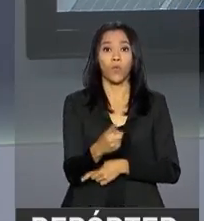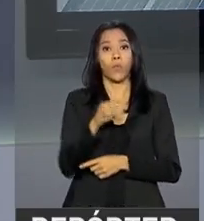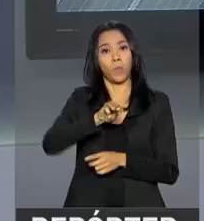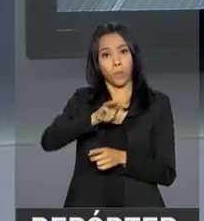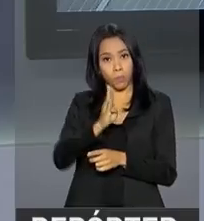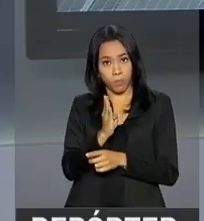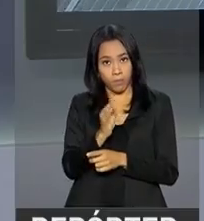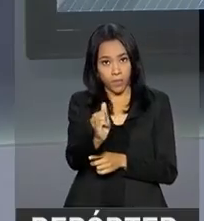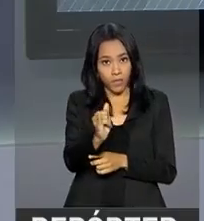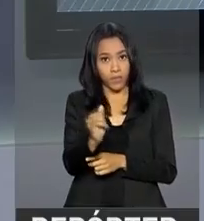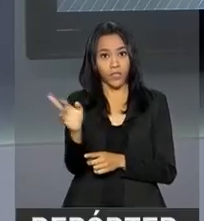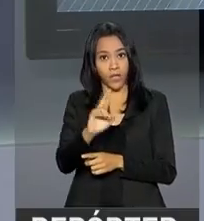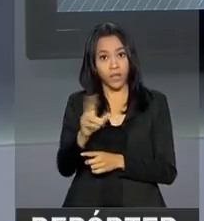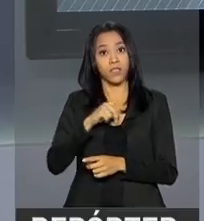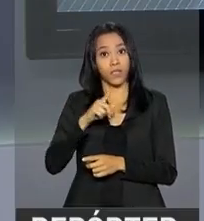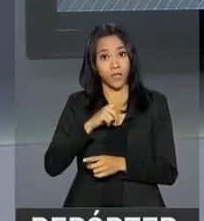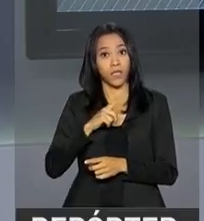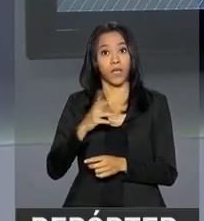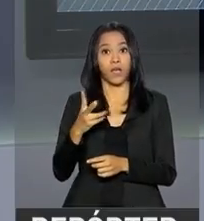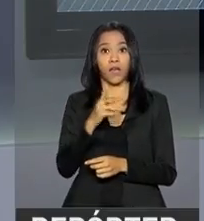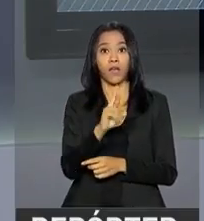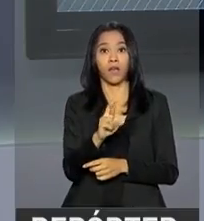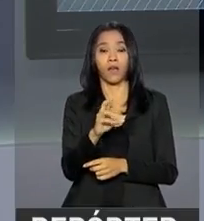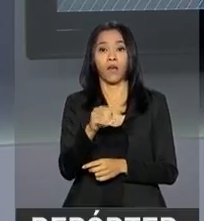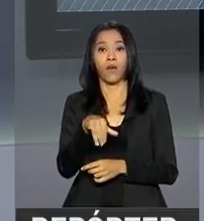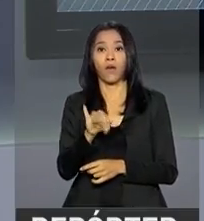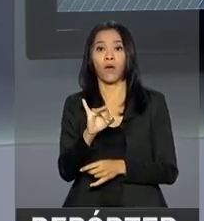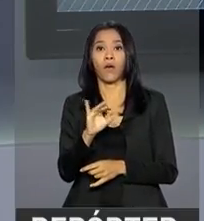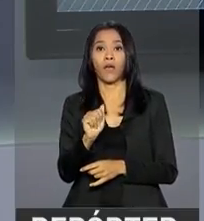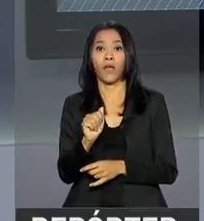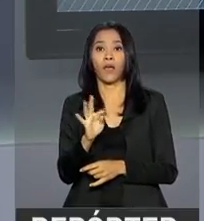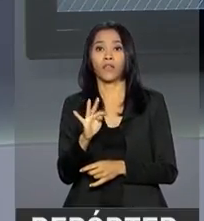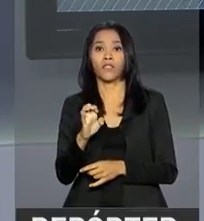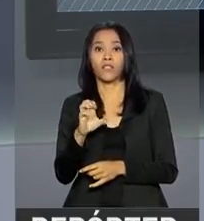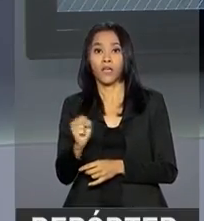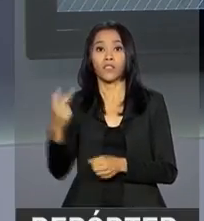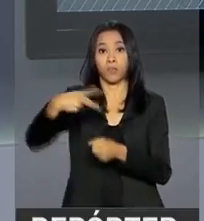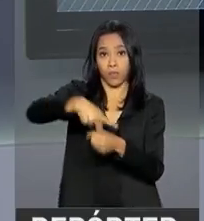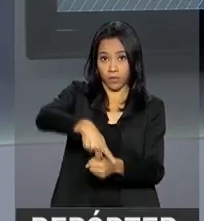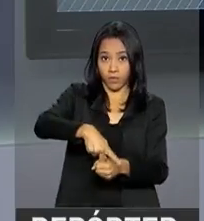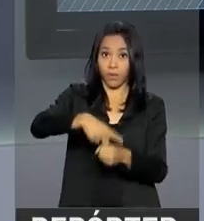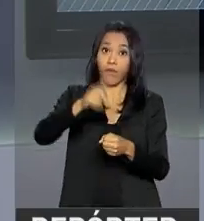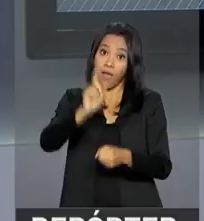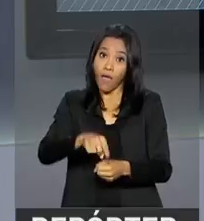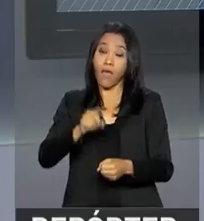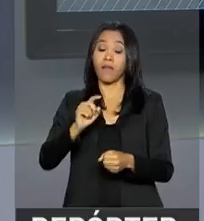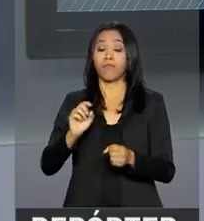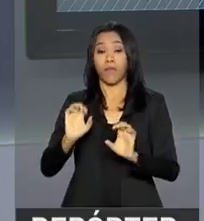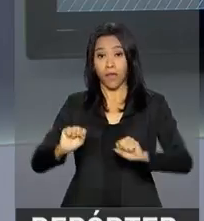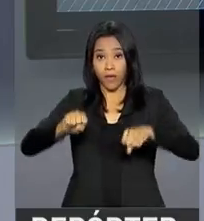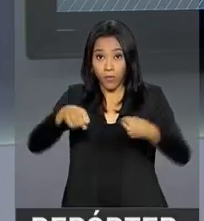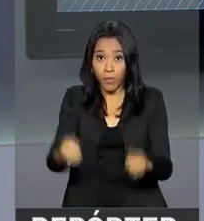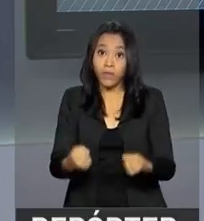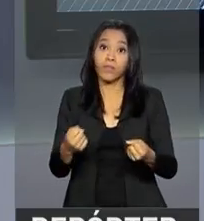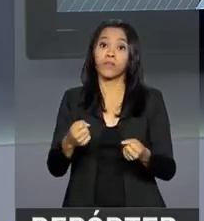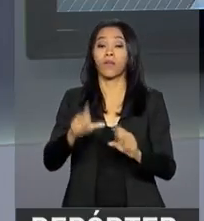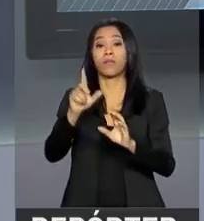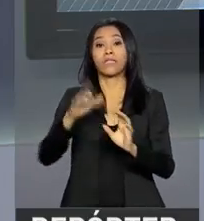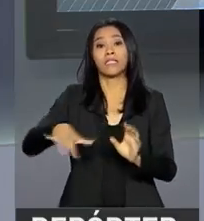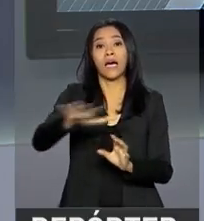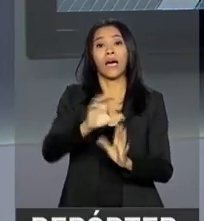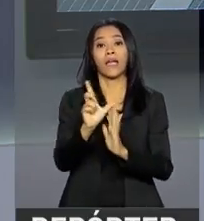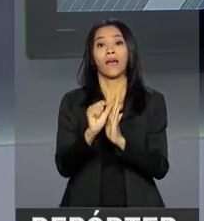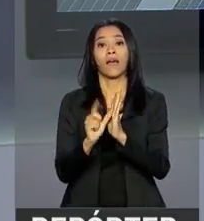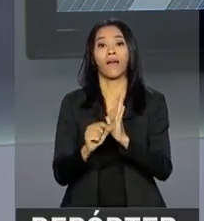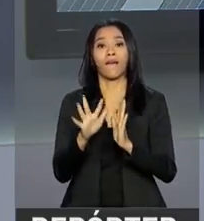de royalties de petróleo os recursos segundo ele se referem a recuperação fiscal do estado pois até o momento não há